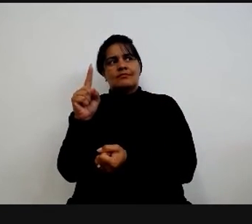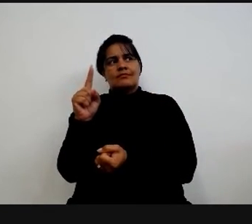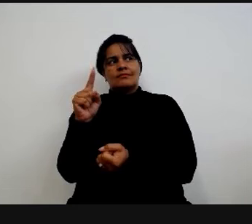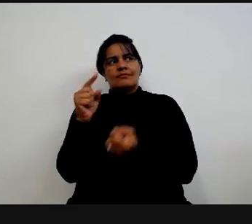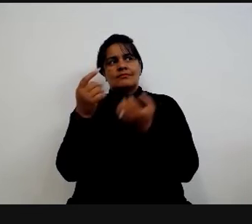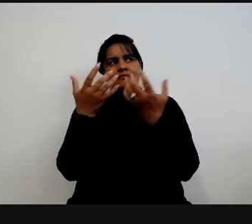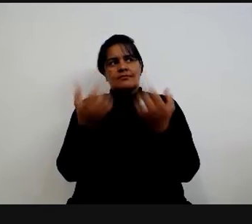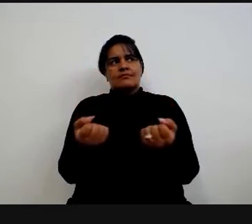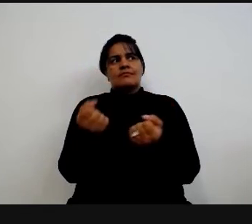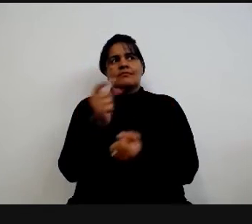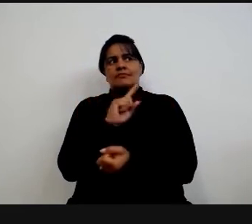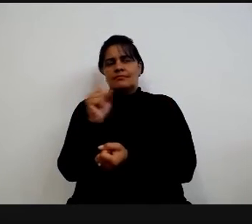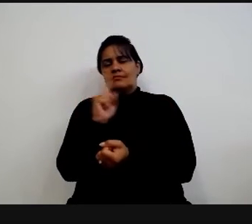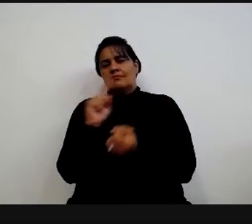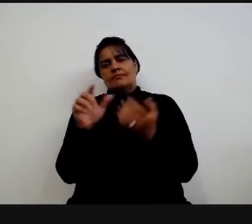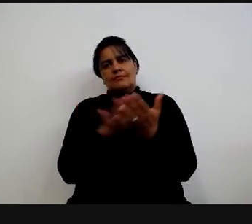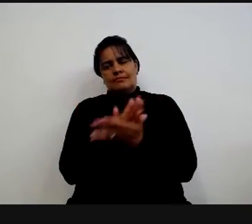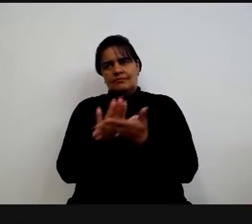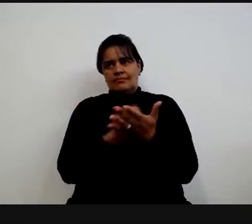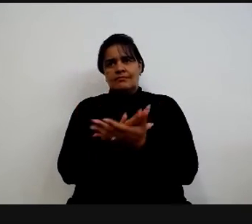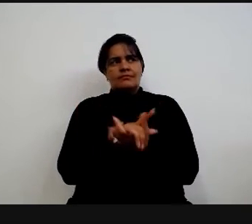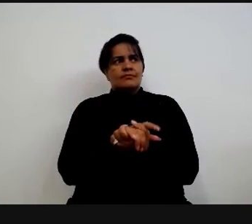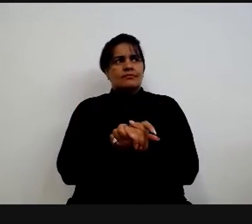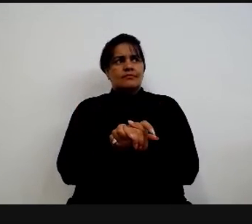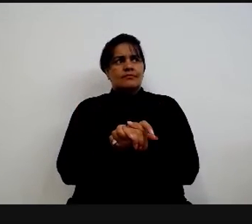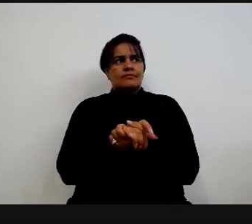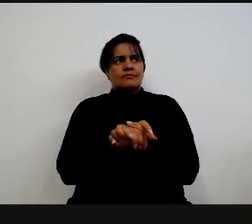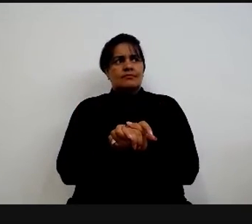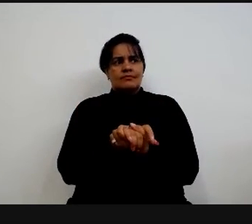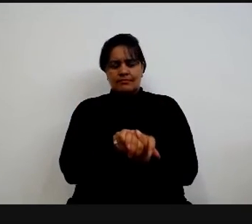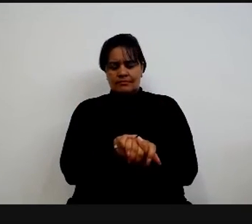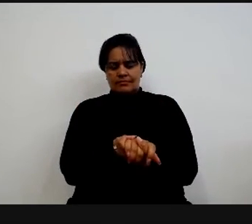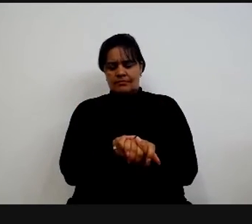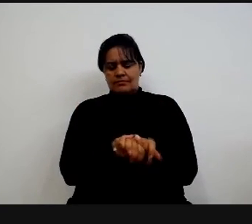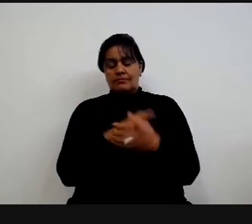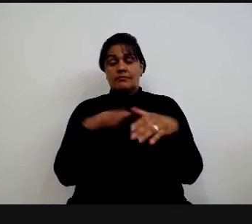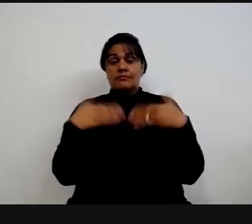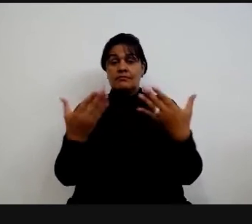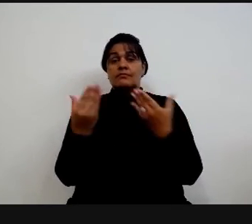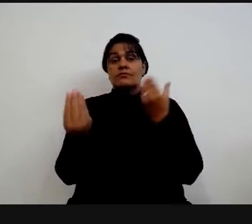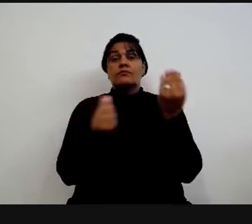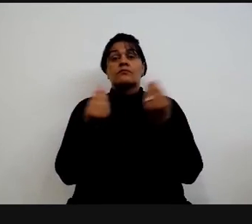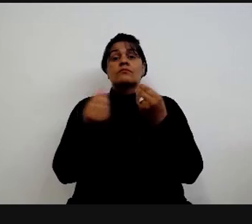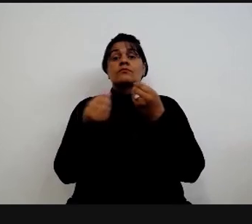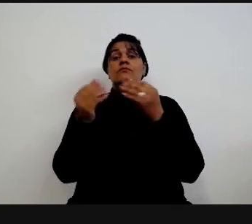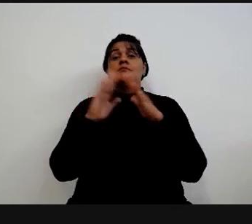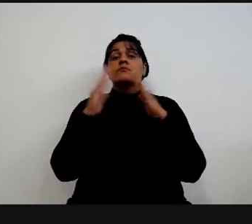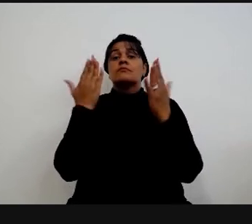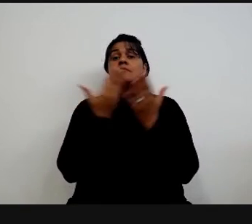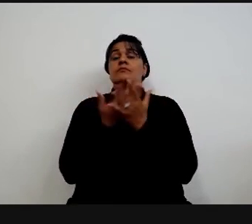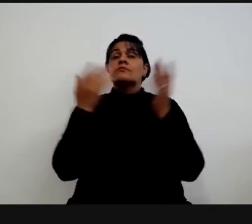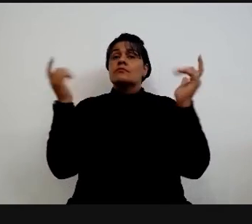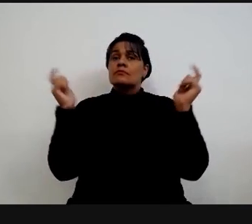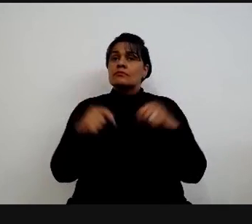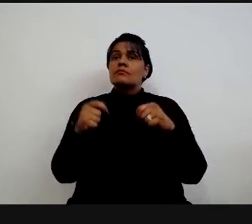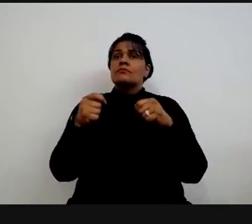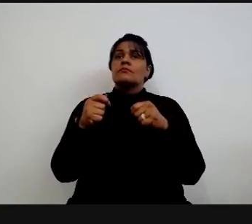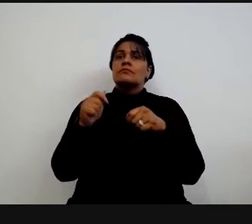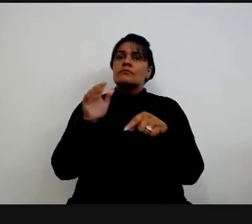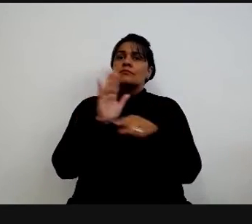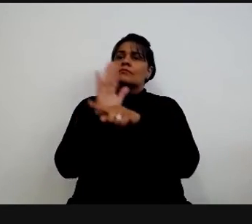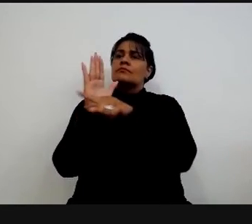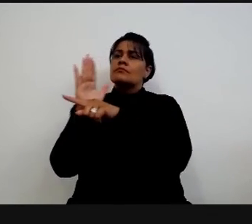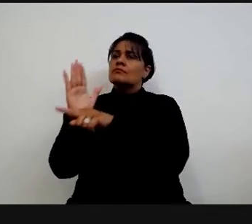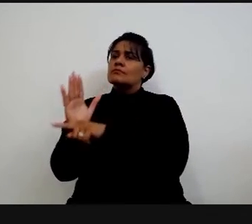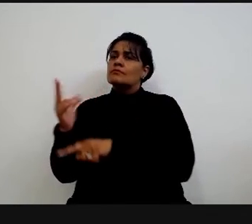pedagogicídio, o raciocídio. De que maneira, então, as escolas podem contribuir para que os valores democráticos fossem